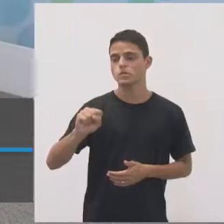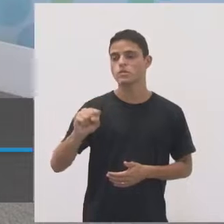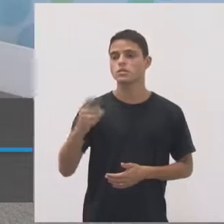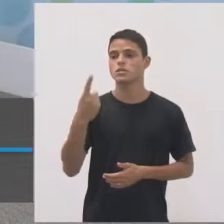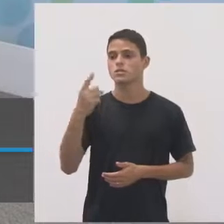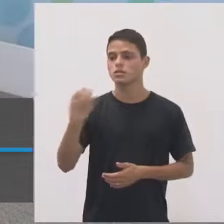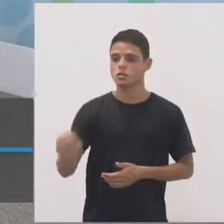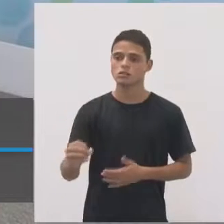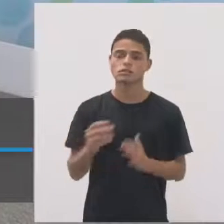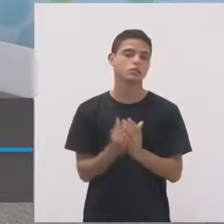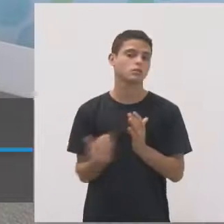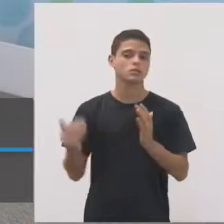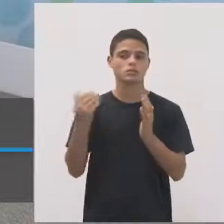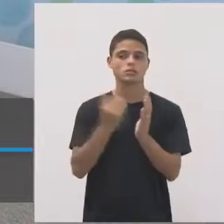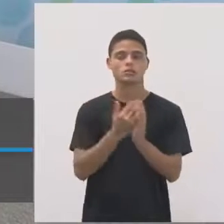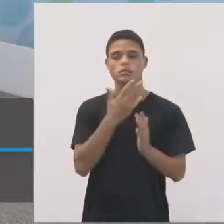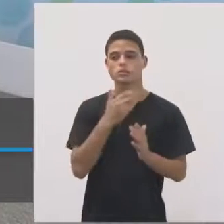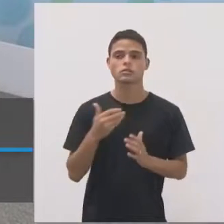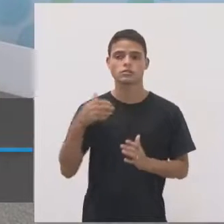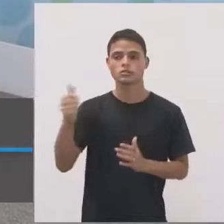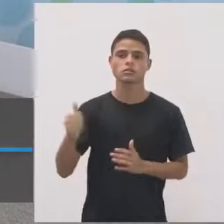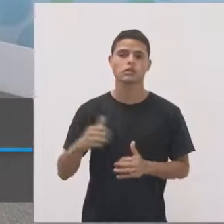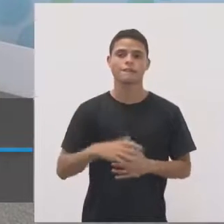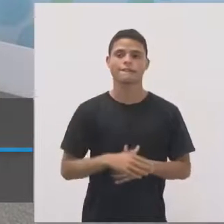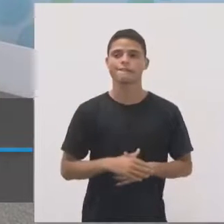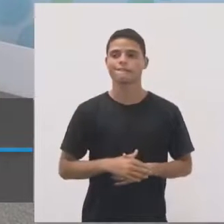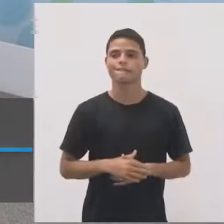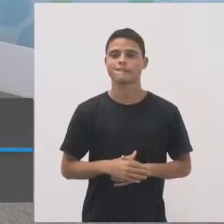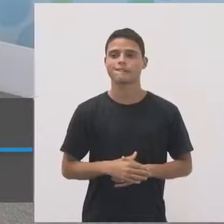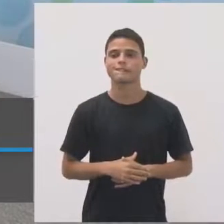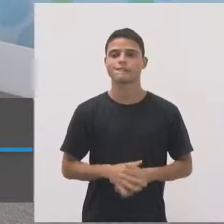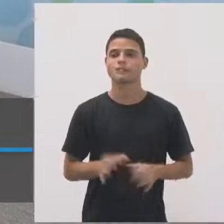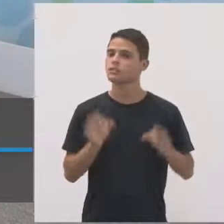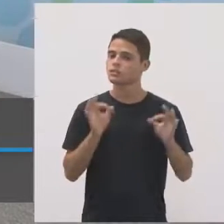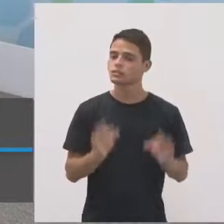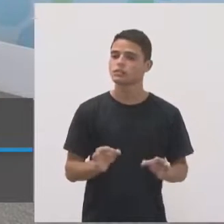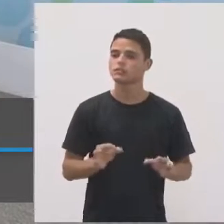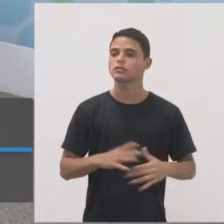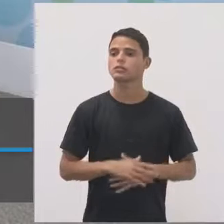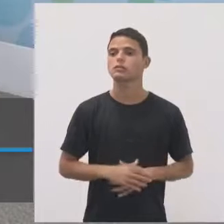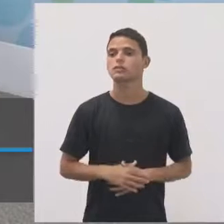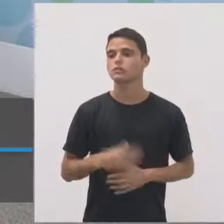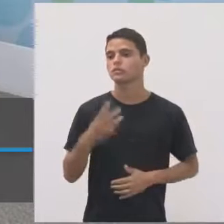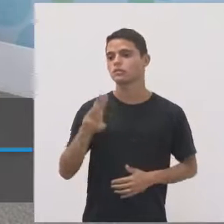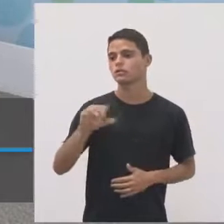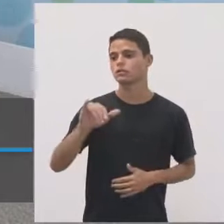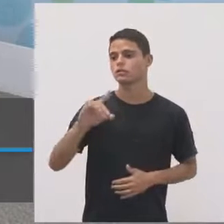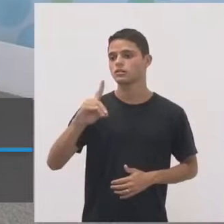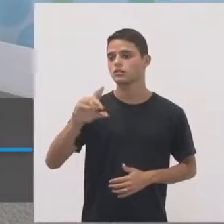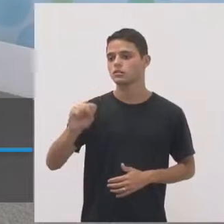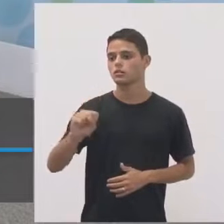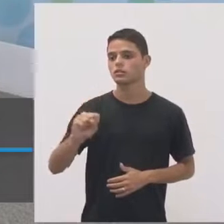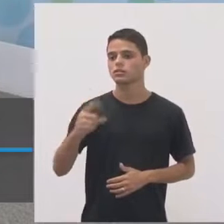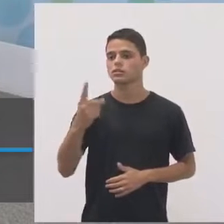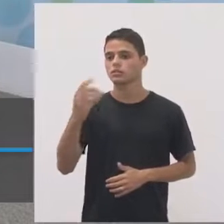foi que a Microsoft fala, foi o acerto, foi o menino de ouro deles, entendeu? Então o Windows 10 é um Windows muito bom, muito fluido,